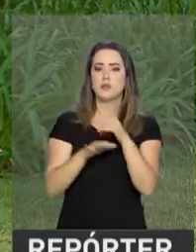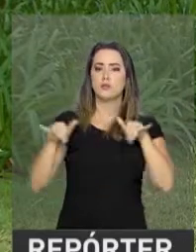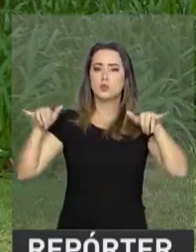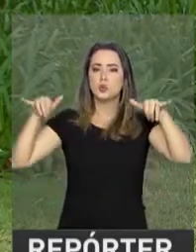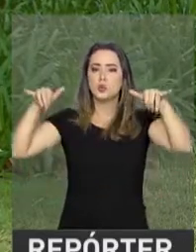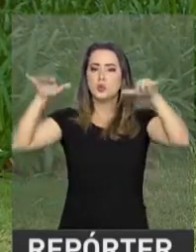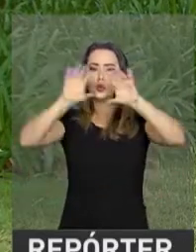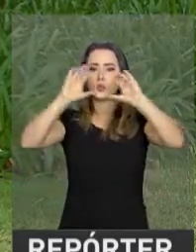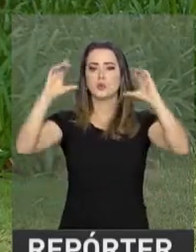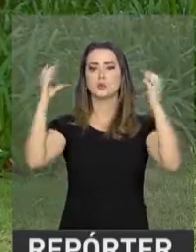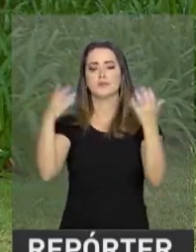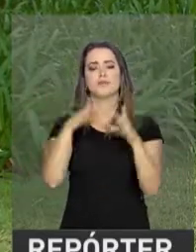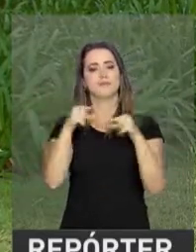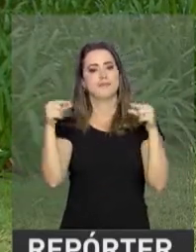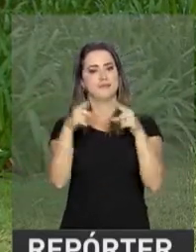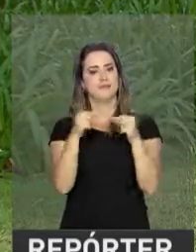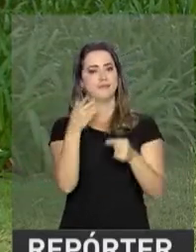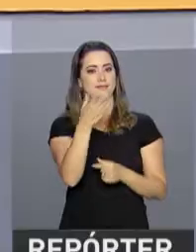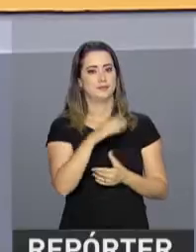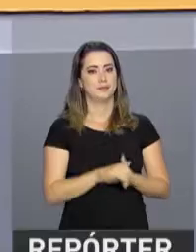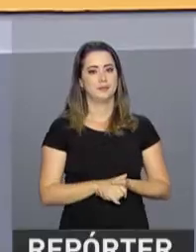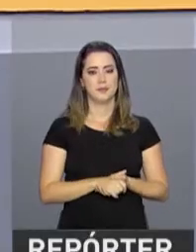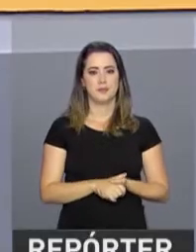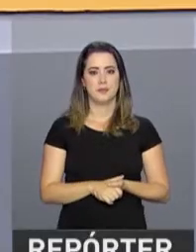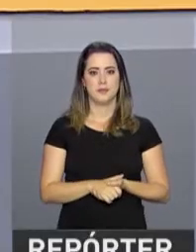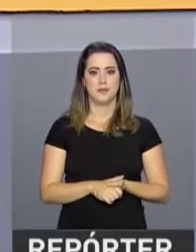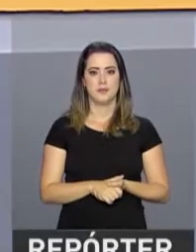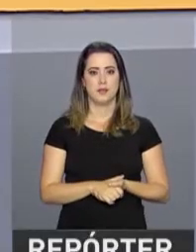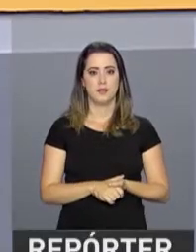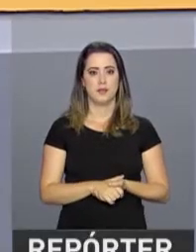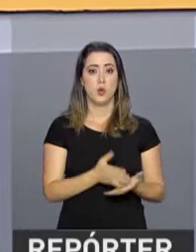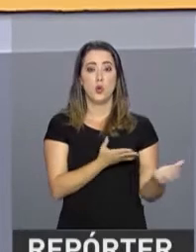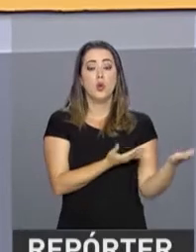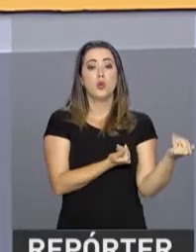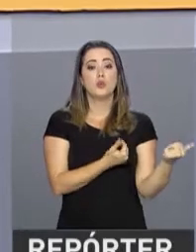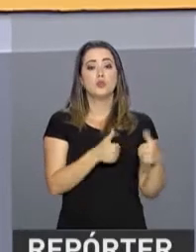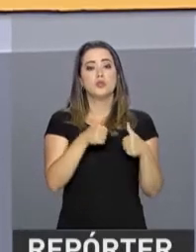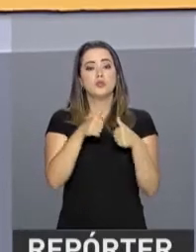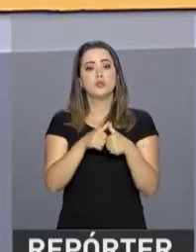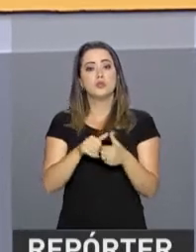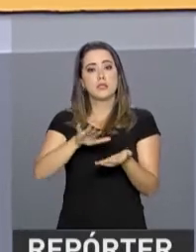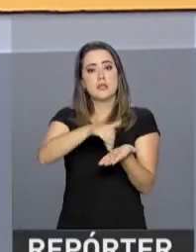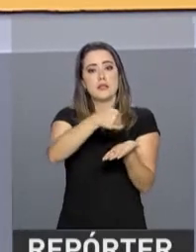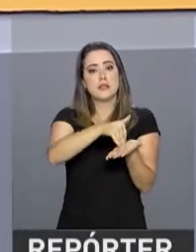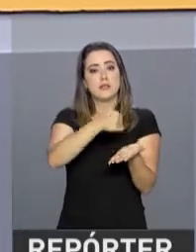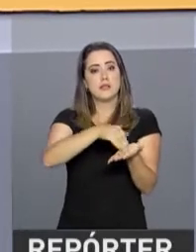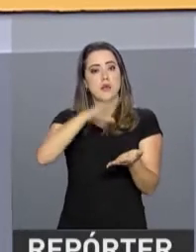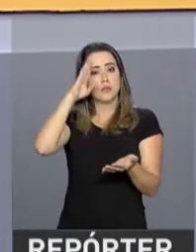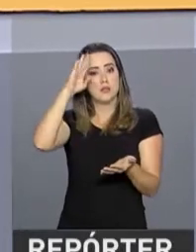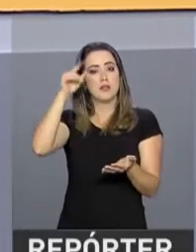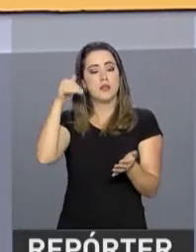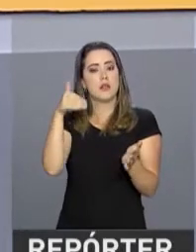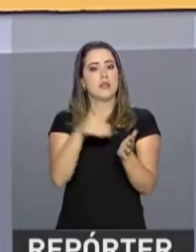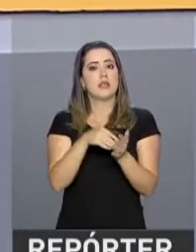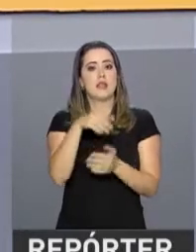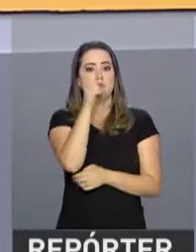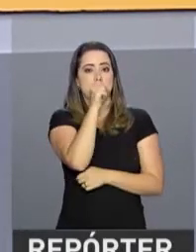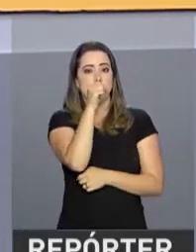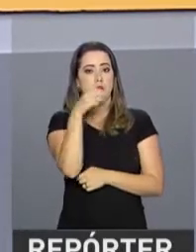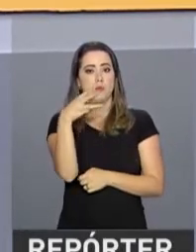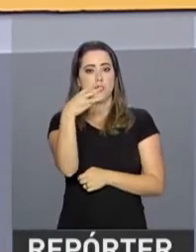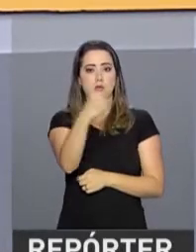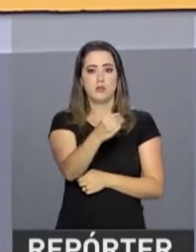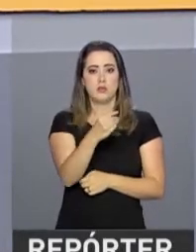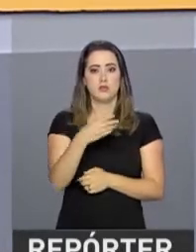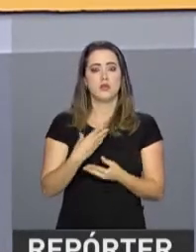de brasília para o mundinho os jovens que fizerem o alistamento militar até este sábado dia 30